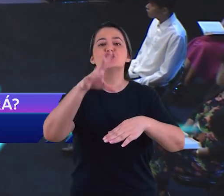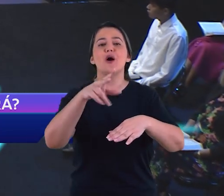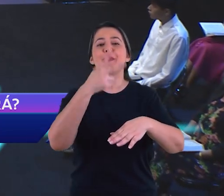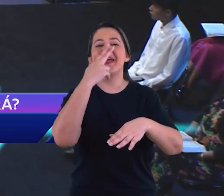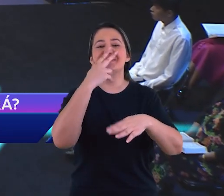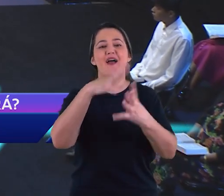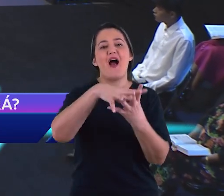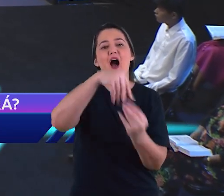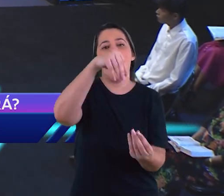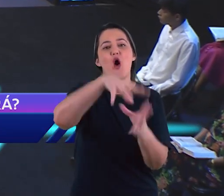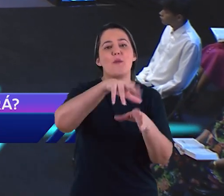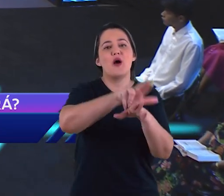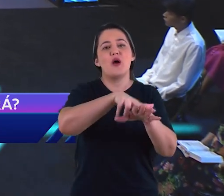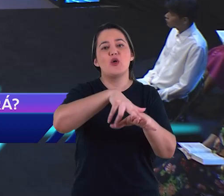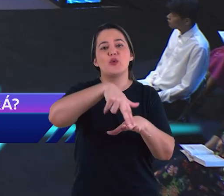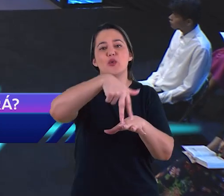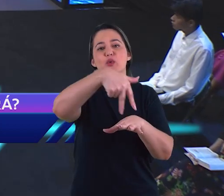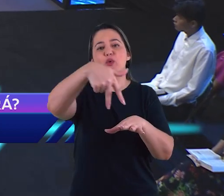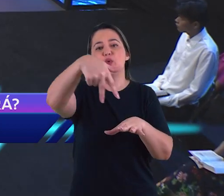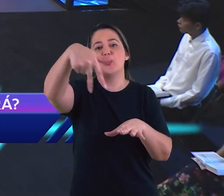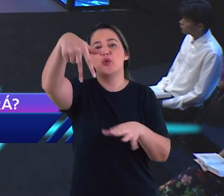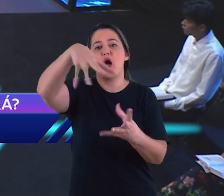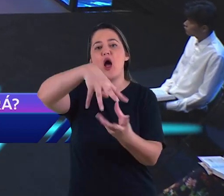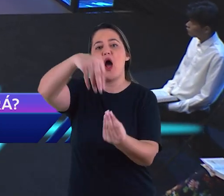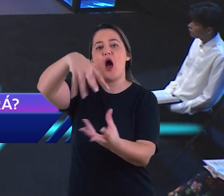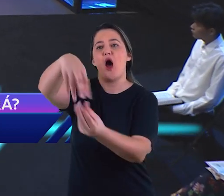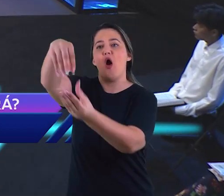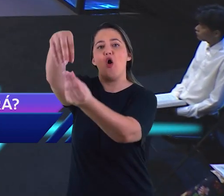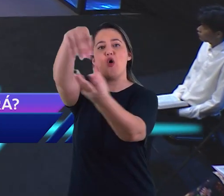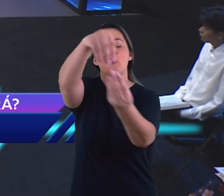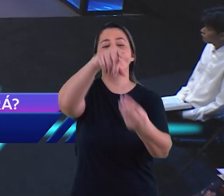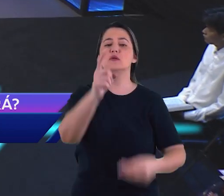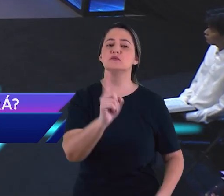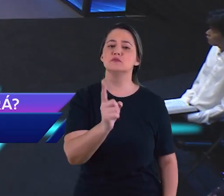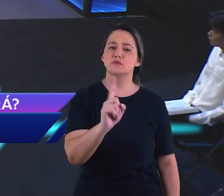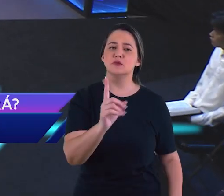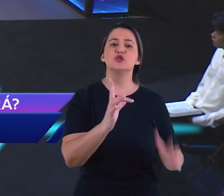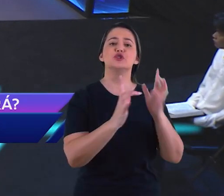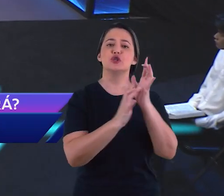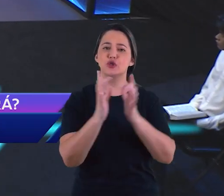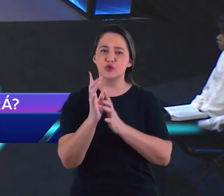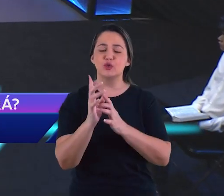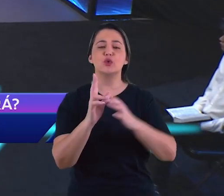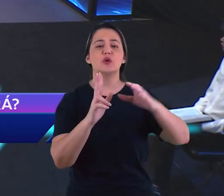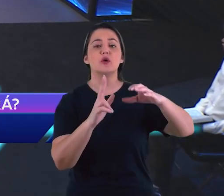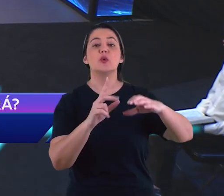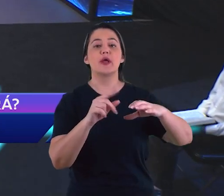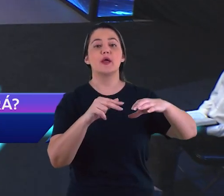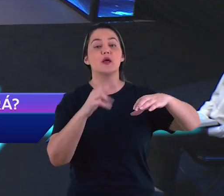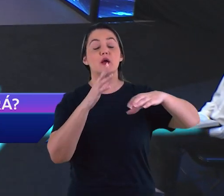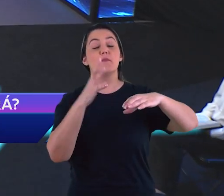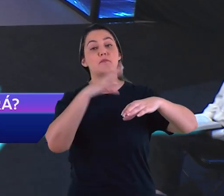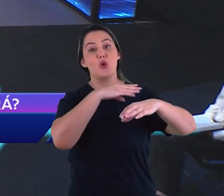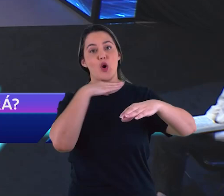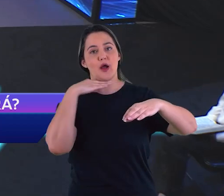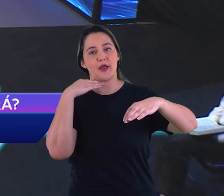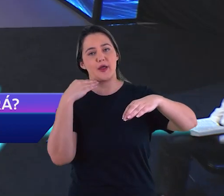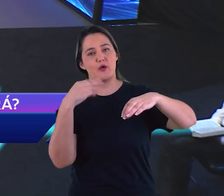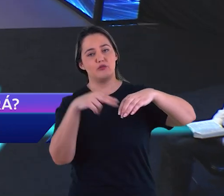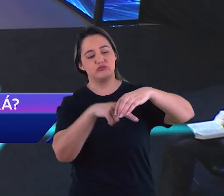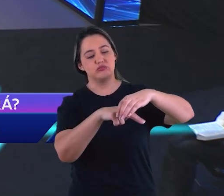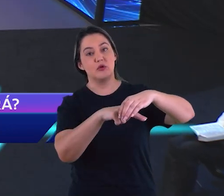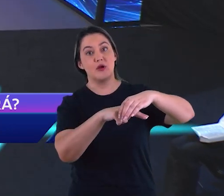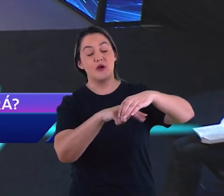que se desprendeu do corpo e que começou a perambular por aí. Jesus ressuscitou com seu corpo.